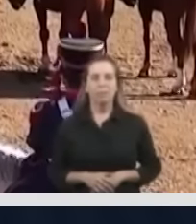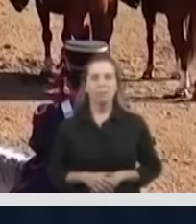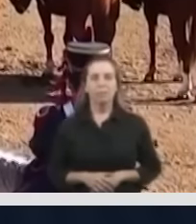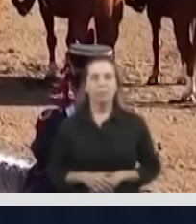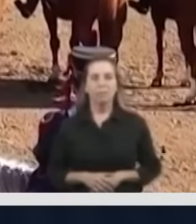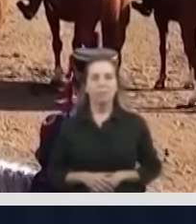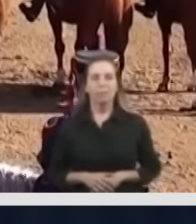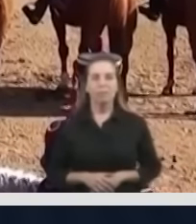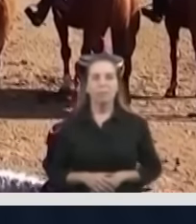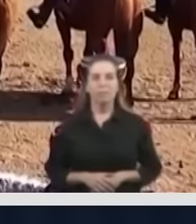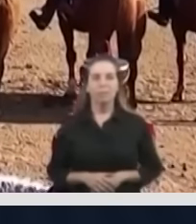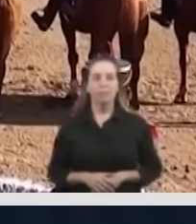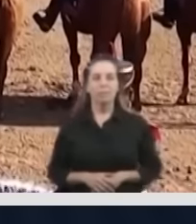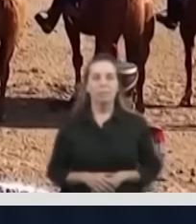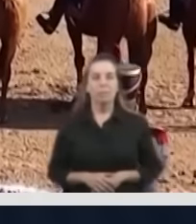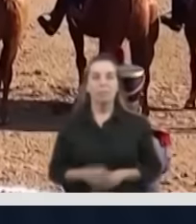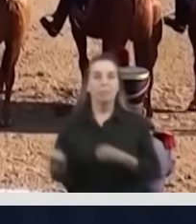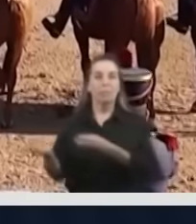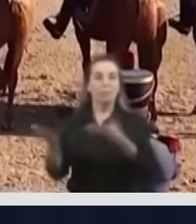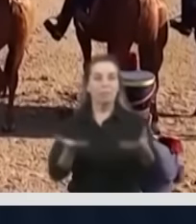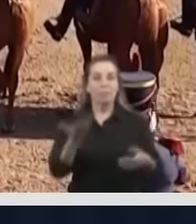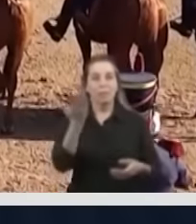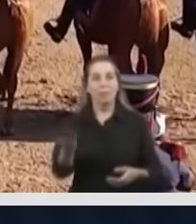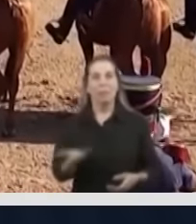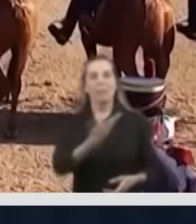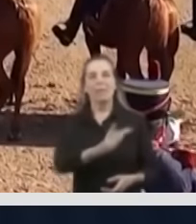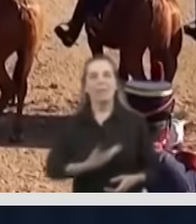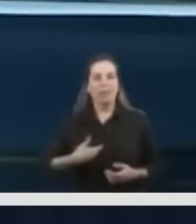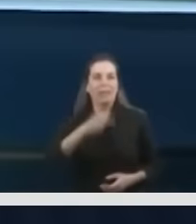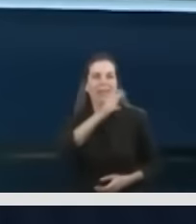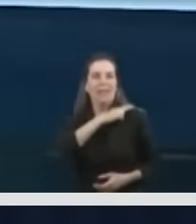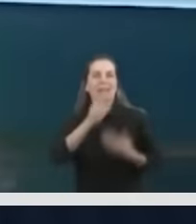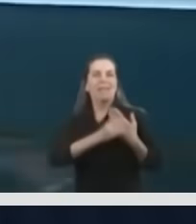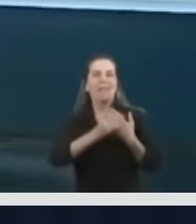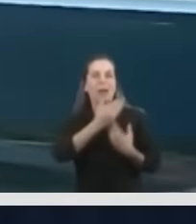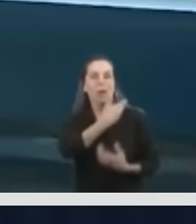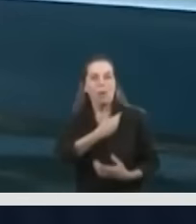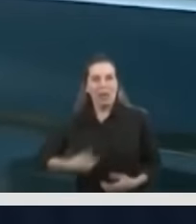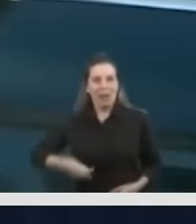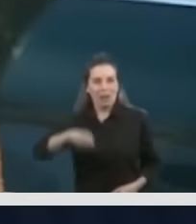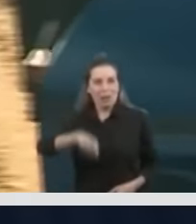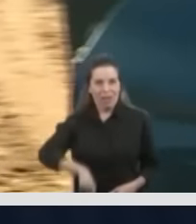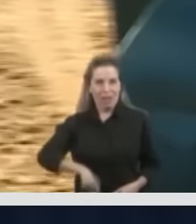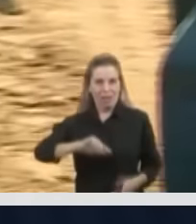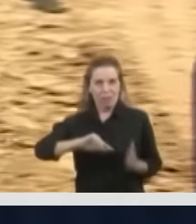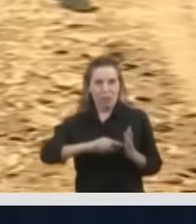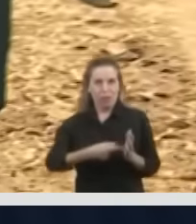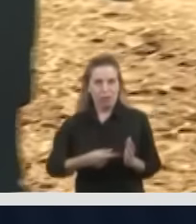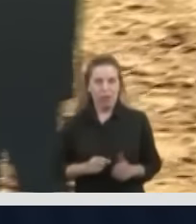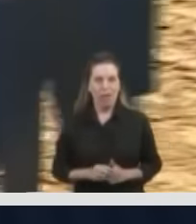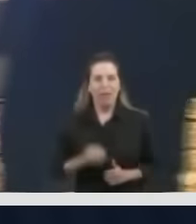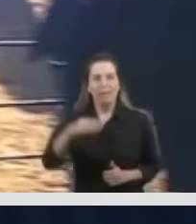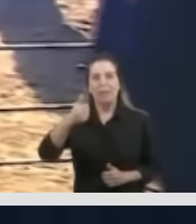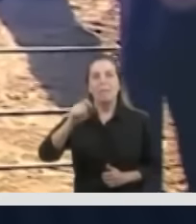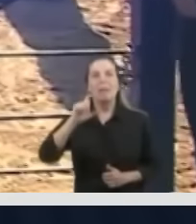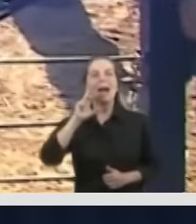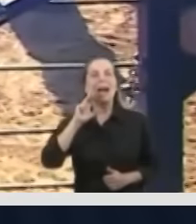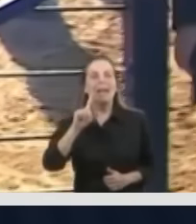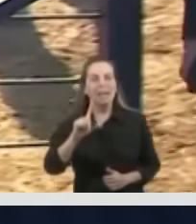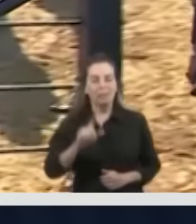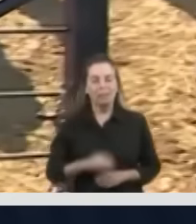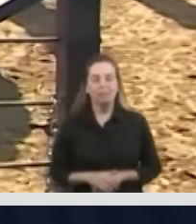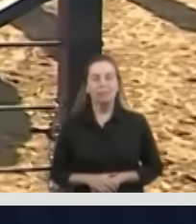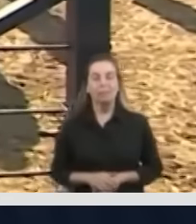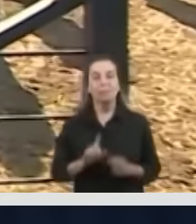chamado imposto país. E isso tende a pensar que o CEPO, que era outra questão que foi mencionado aqui,